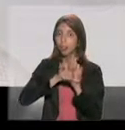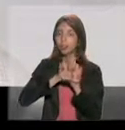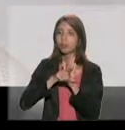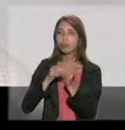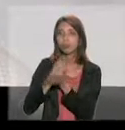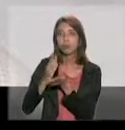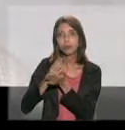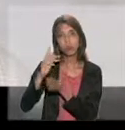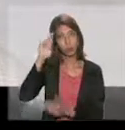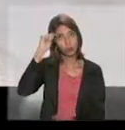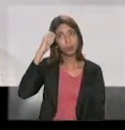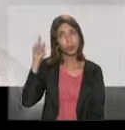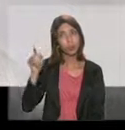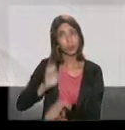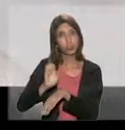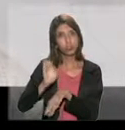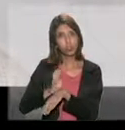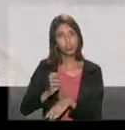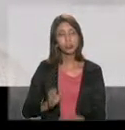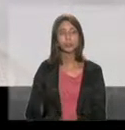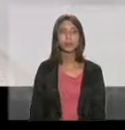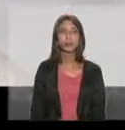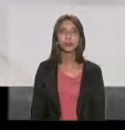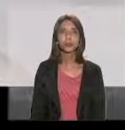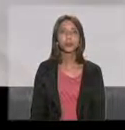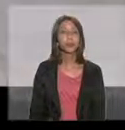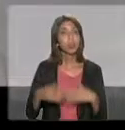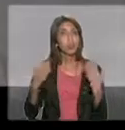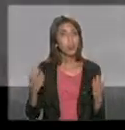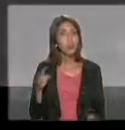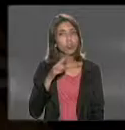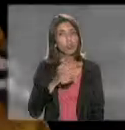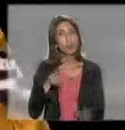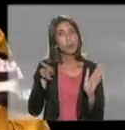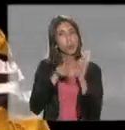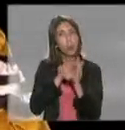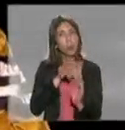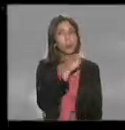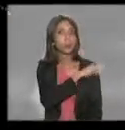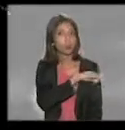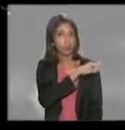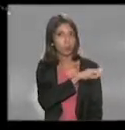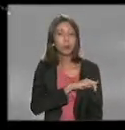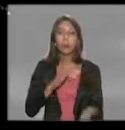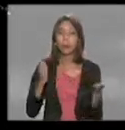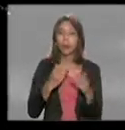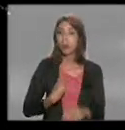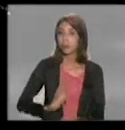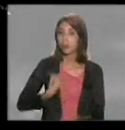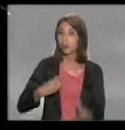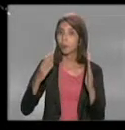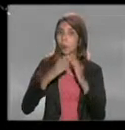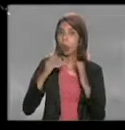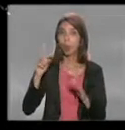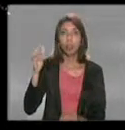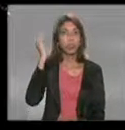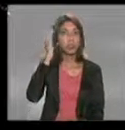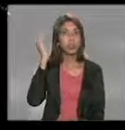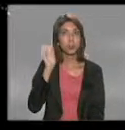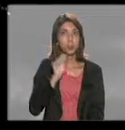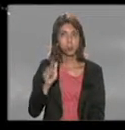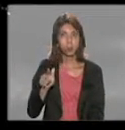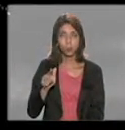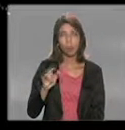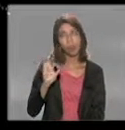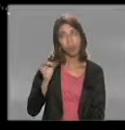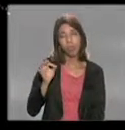Sul, aplicando a lei de cotas estadual que nós temos lá no estado. Então, você é do Rio de Janeiro, mas